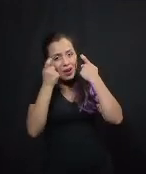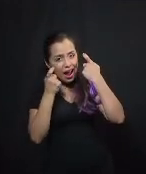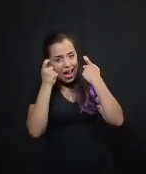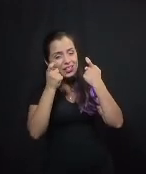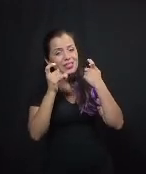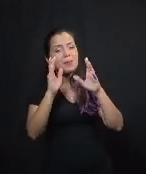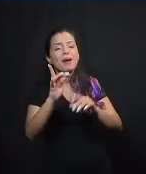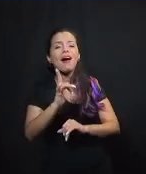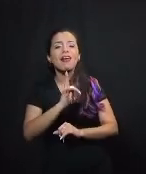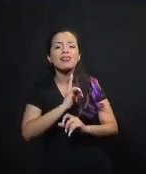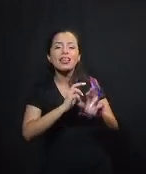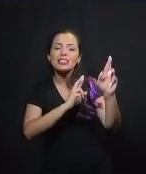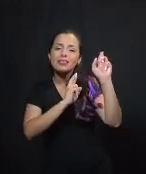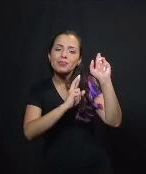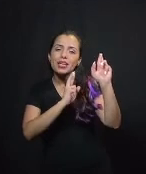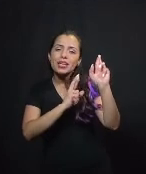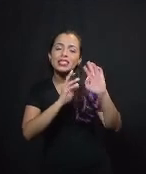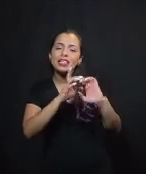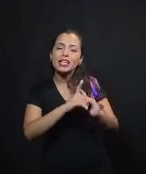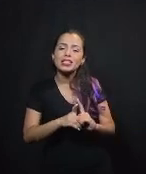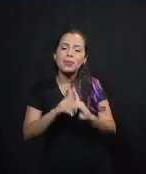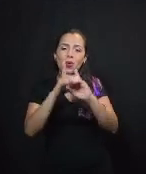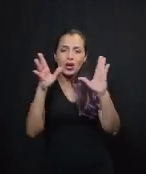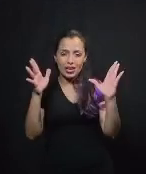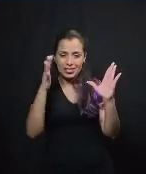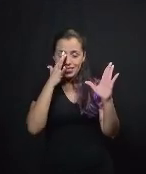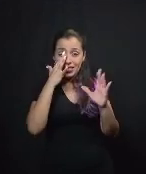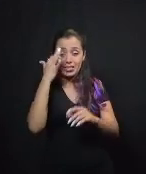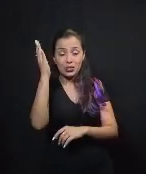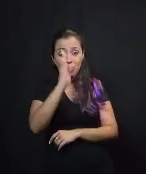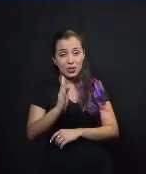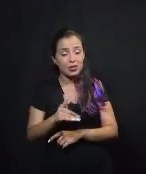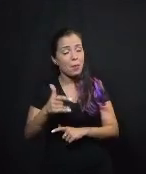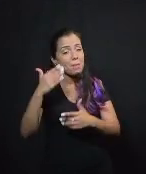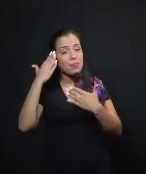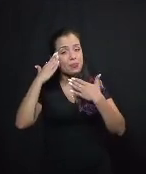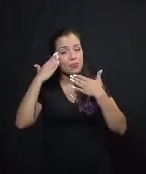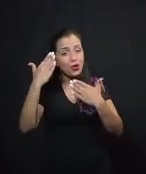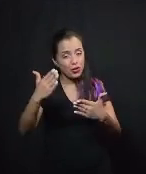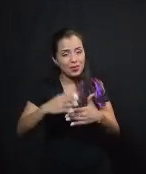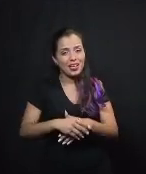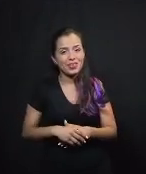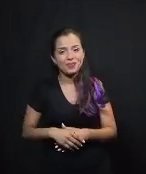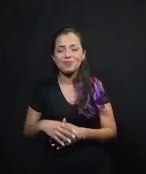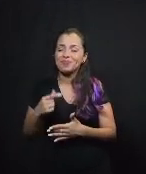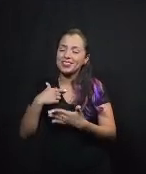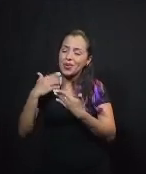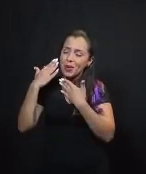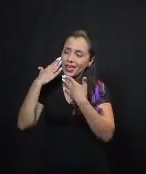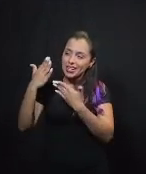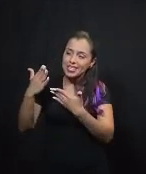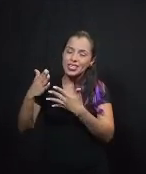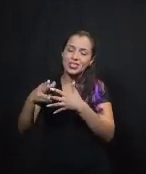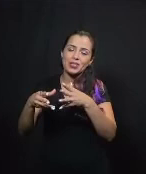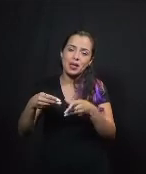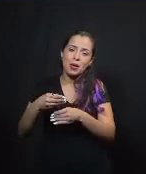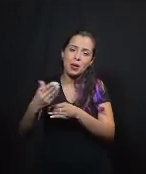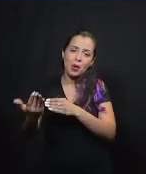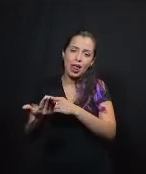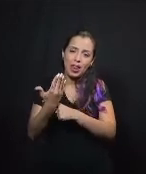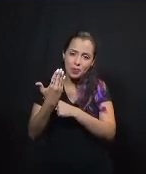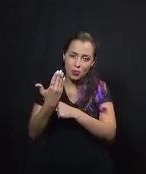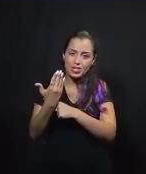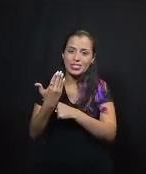na democracia do Brasil. Muito obrigada mesmo, professor. Eu agradeço muito a colaboração de você,